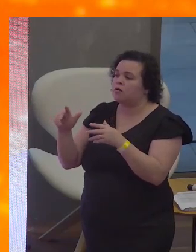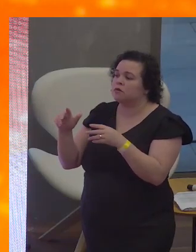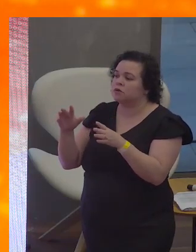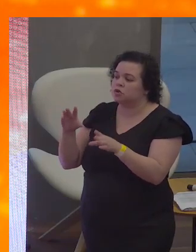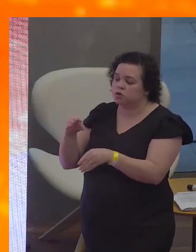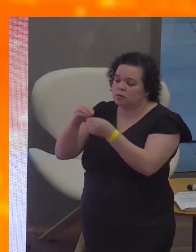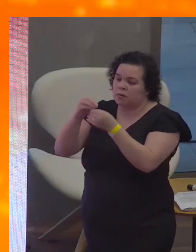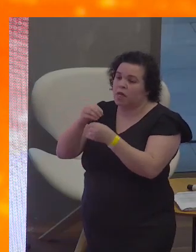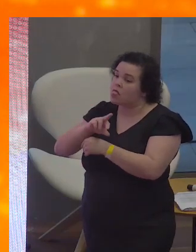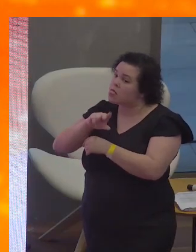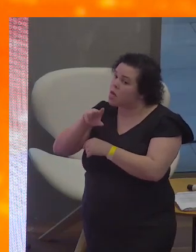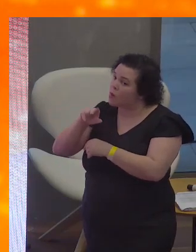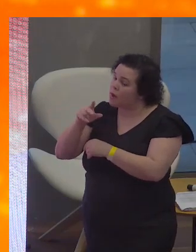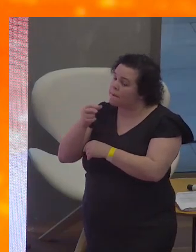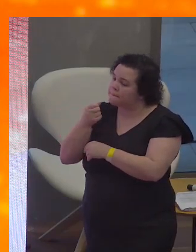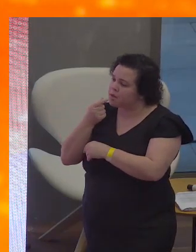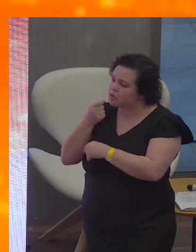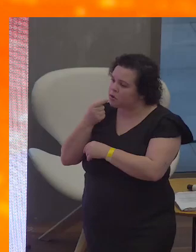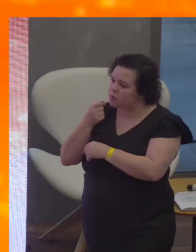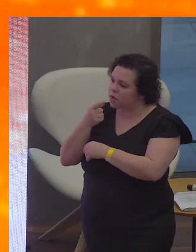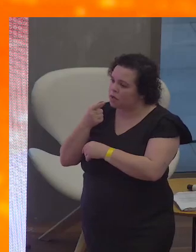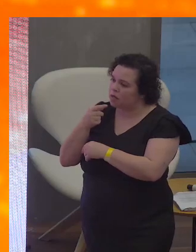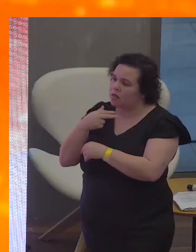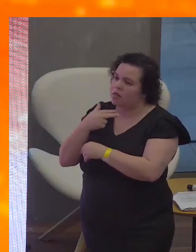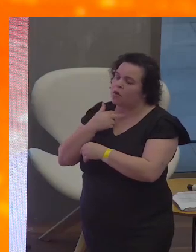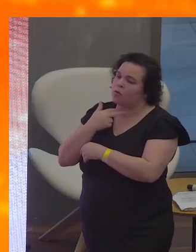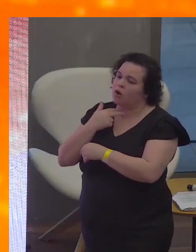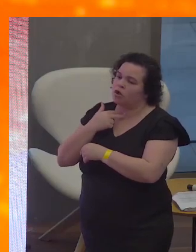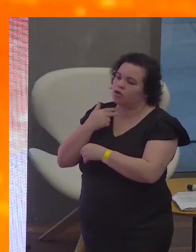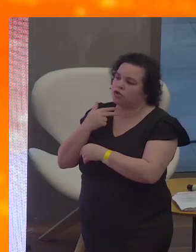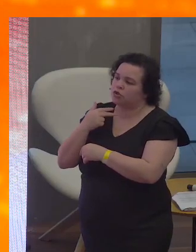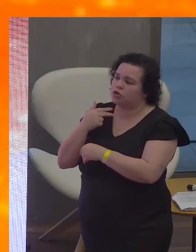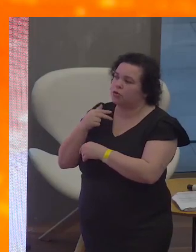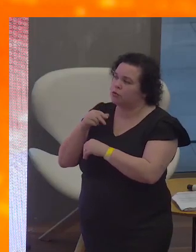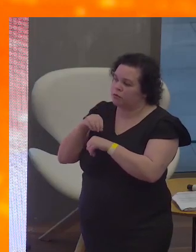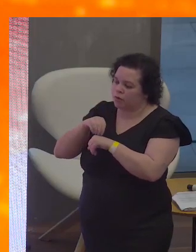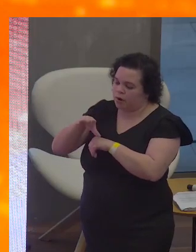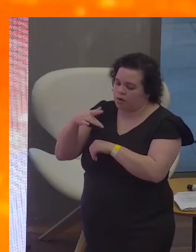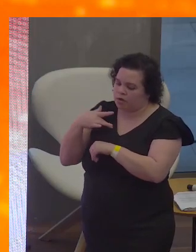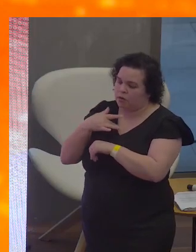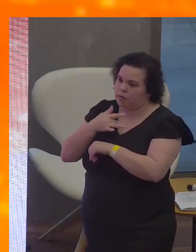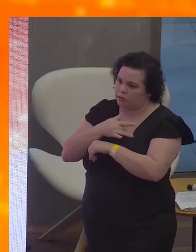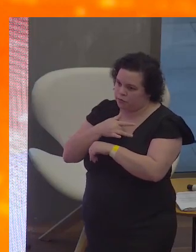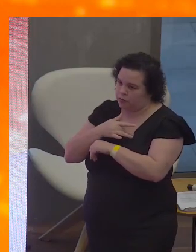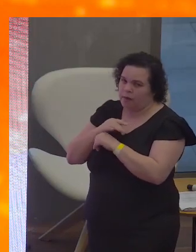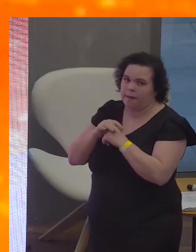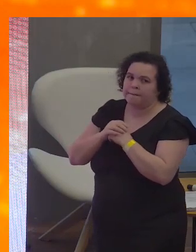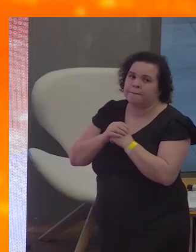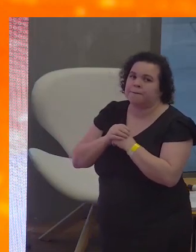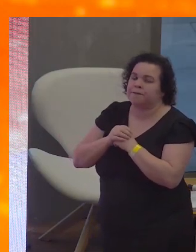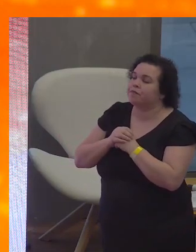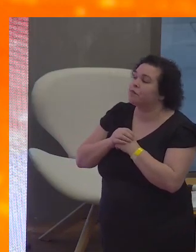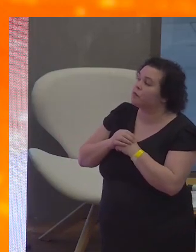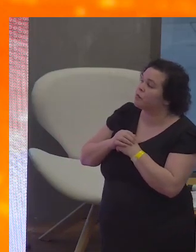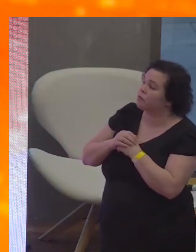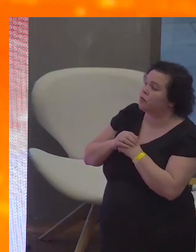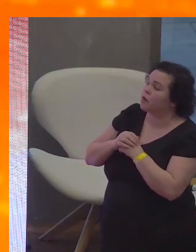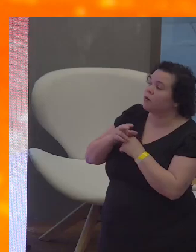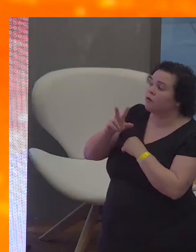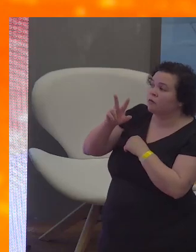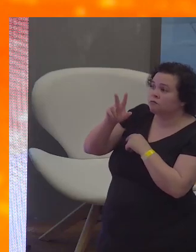não é medicamento, não pode ter alegação em saúde. Então, isso aqui vai funcionar muito bem,